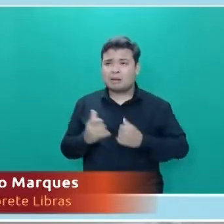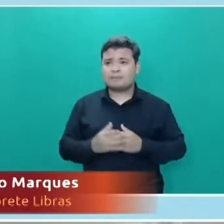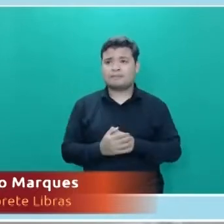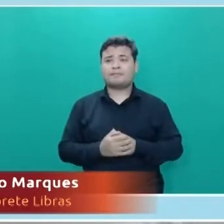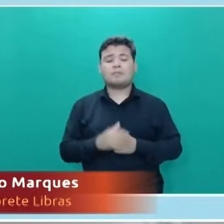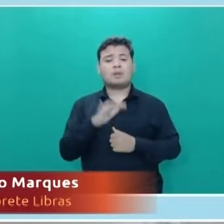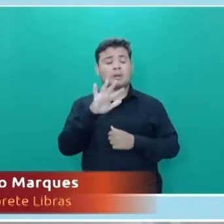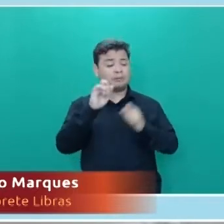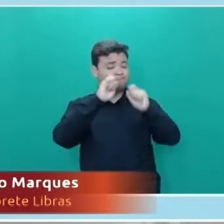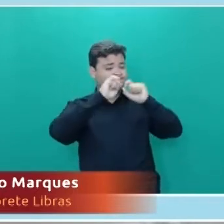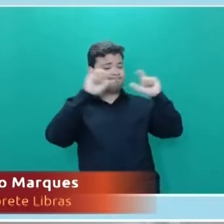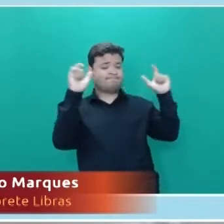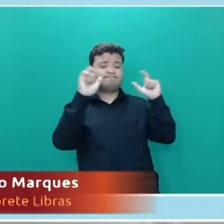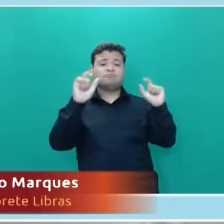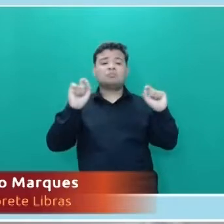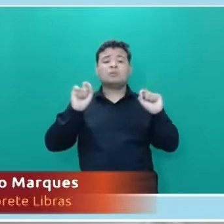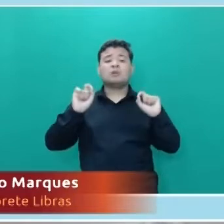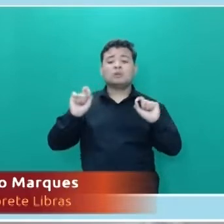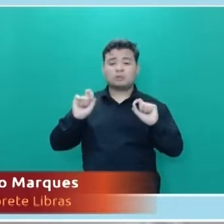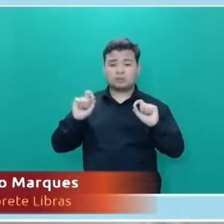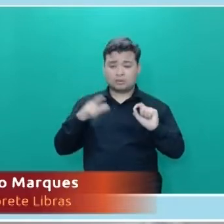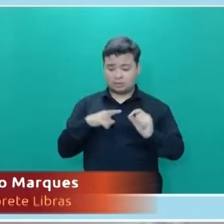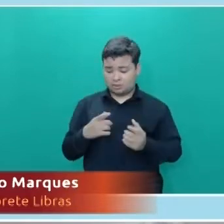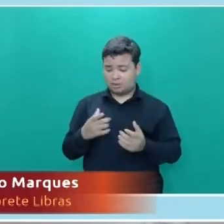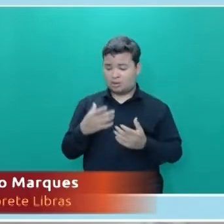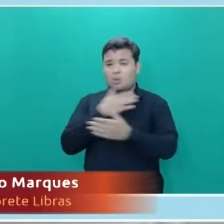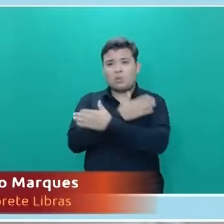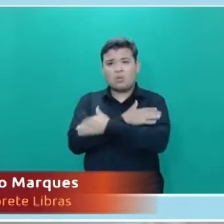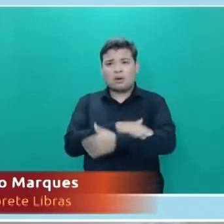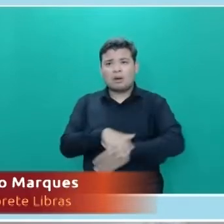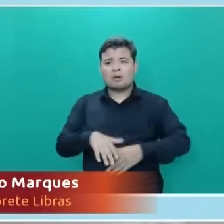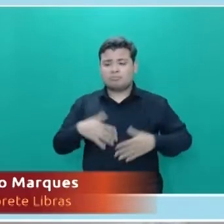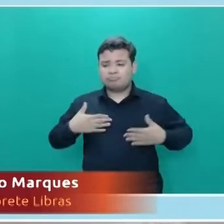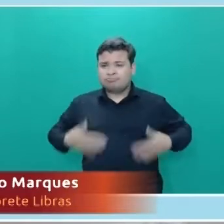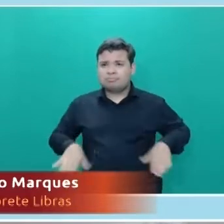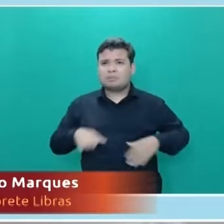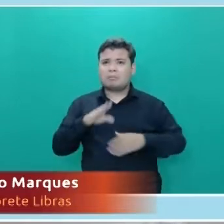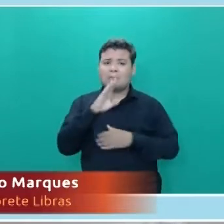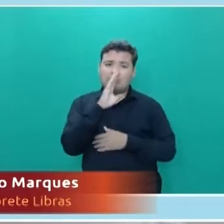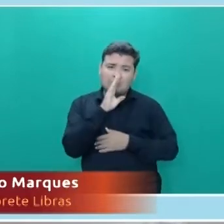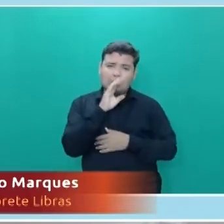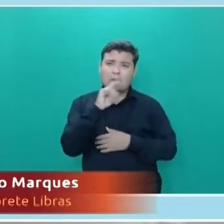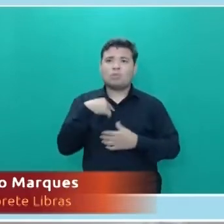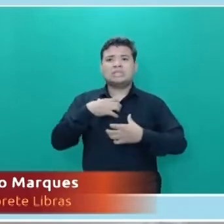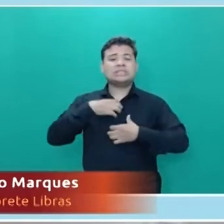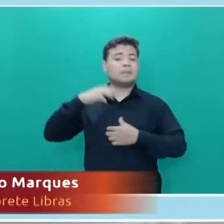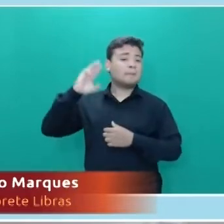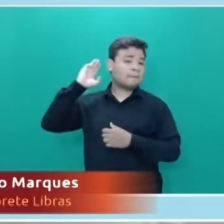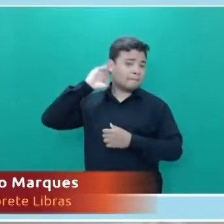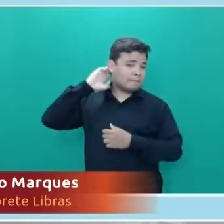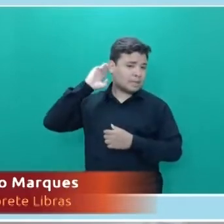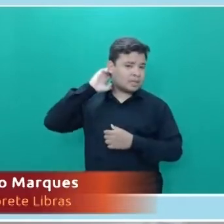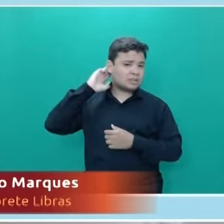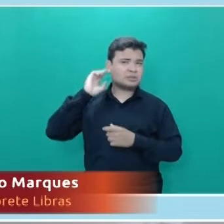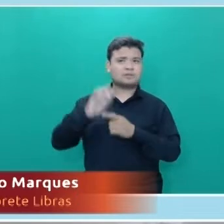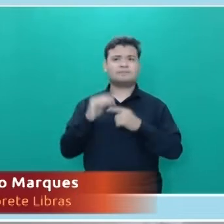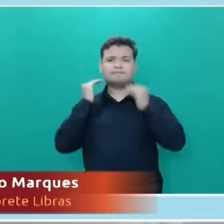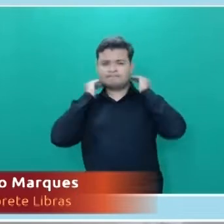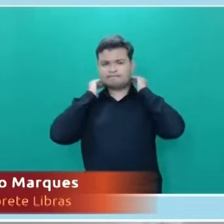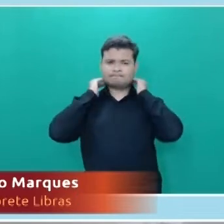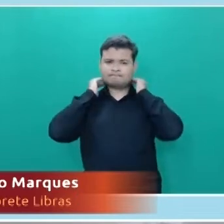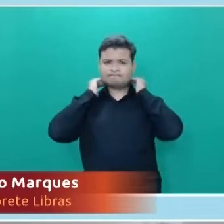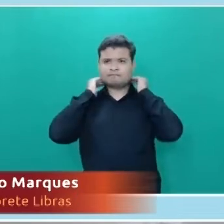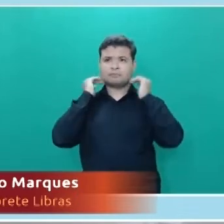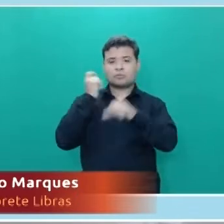fato, são as paralisias, né? Ou às vezes sintomas de meningite, como rigidez de nuca, vômitos e